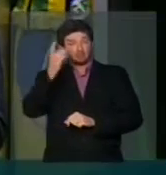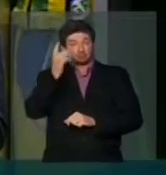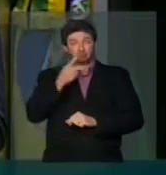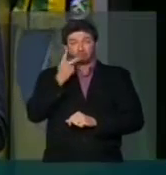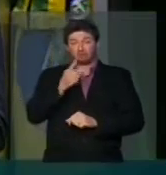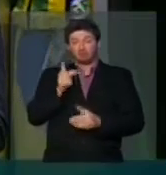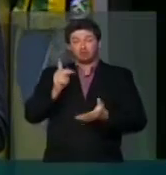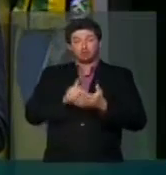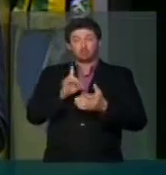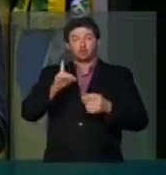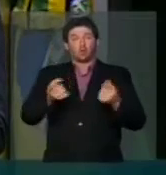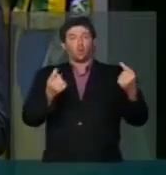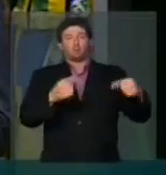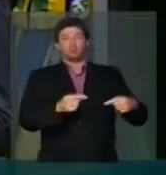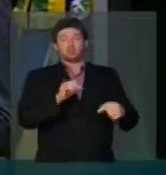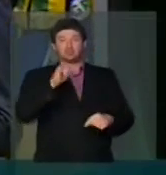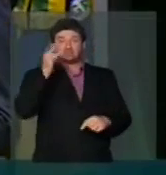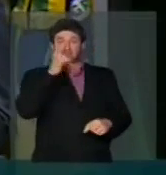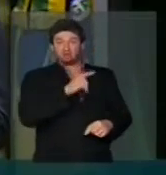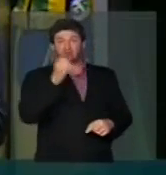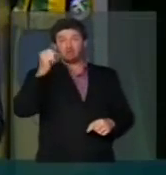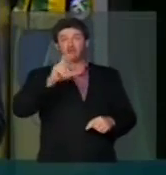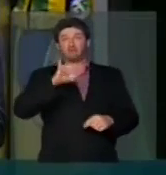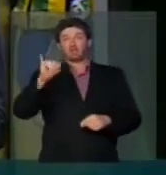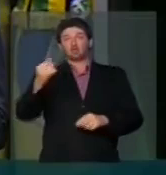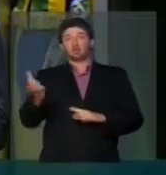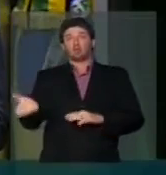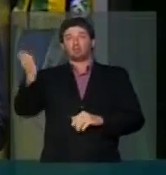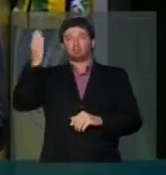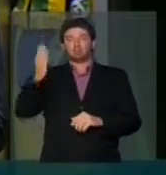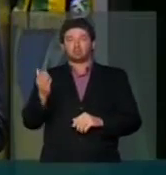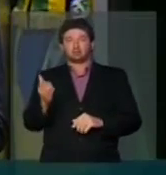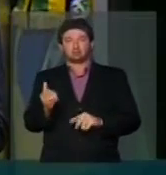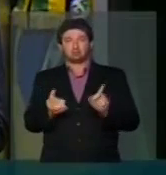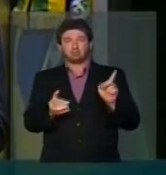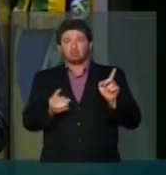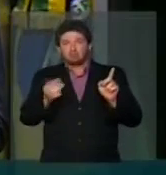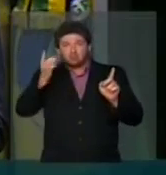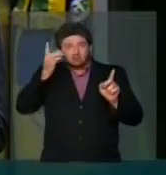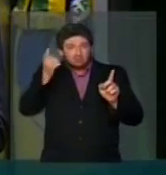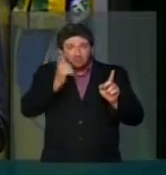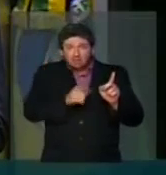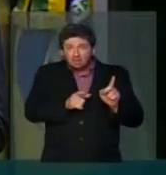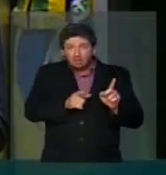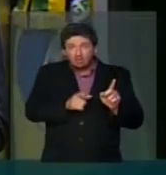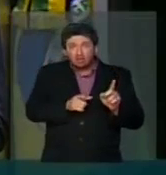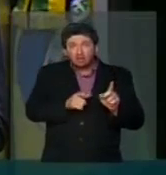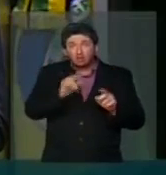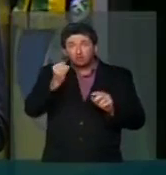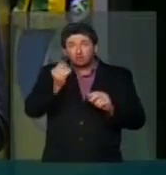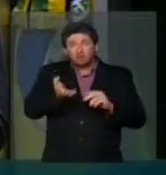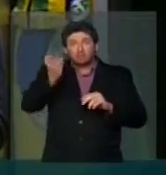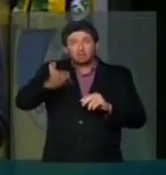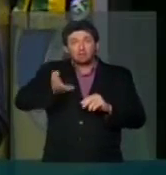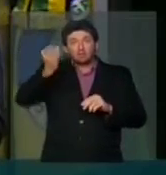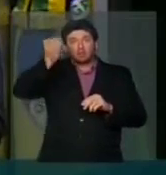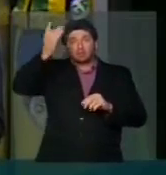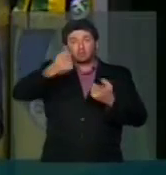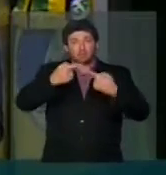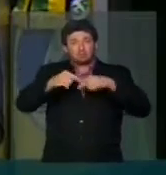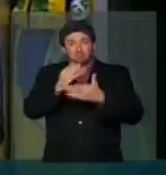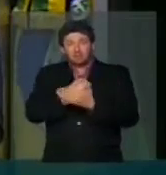apenas a oposição, se vitoriosa, aumentaria os juros. Desde que ela ganhou, todo mês sobem as taxas, prejudicando o crédito das